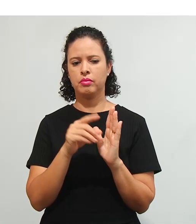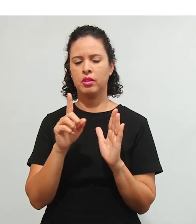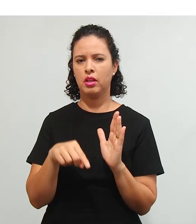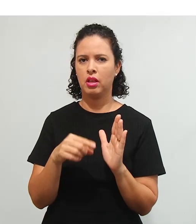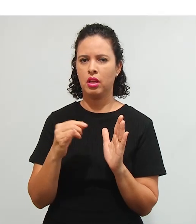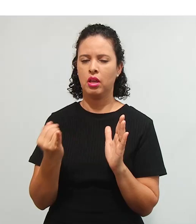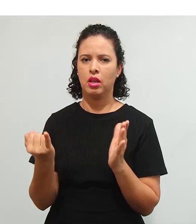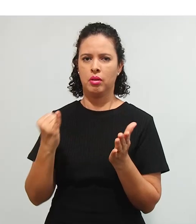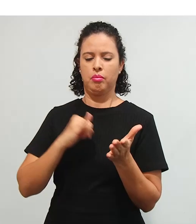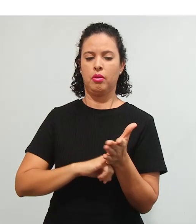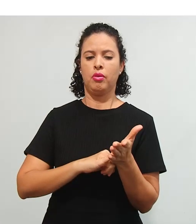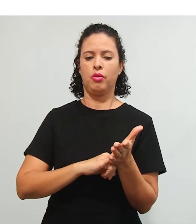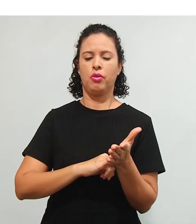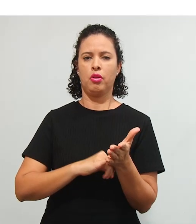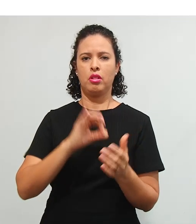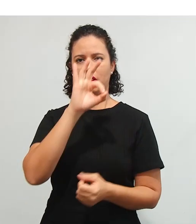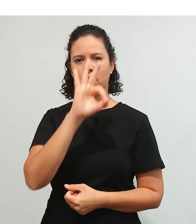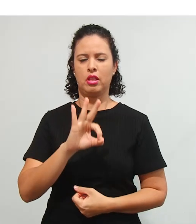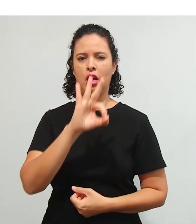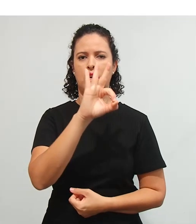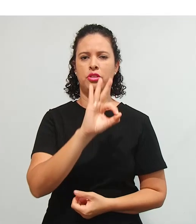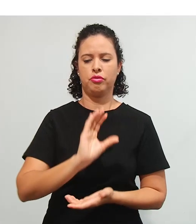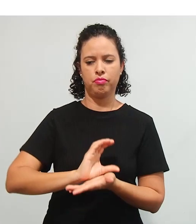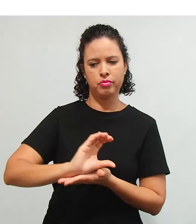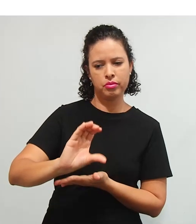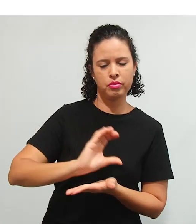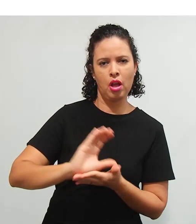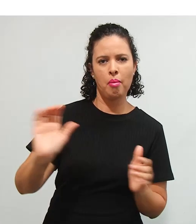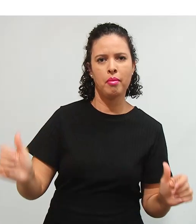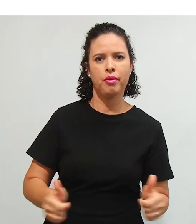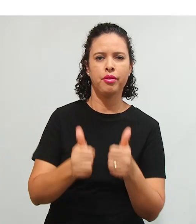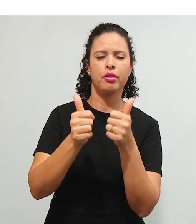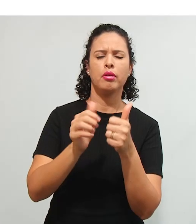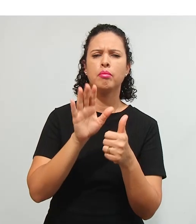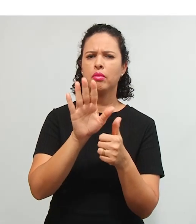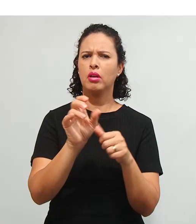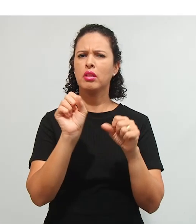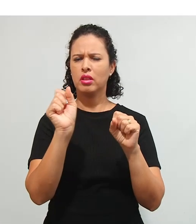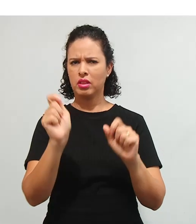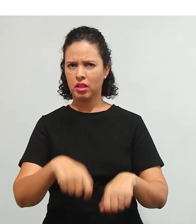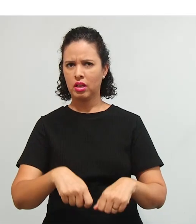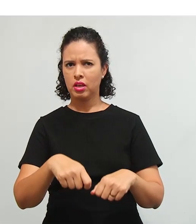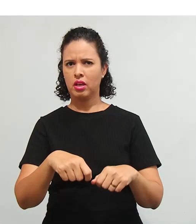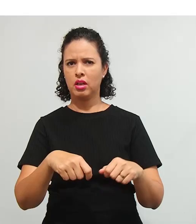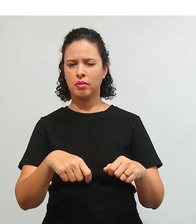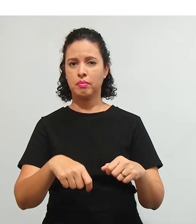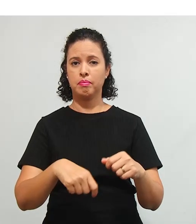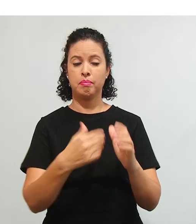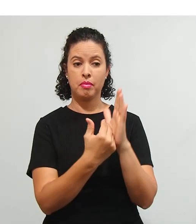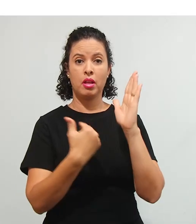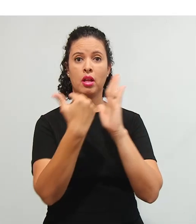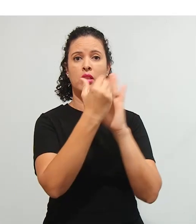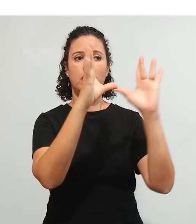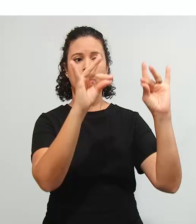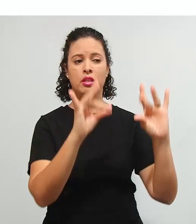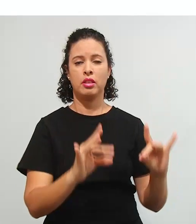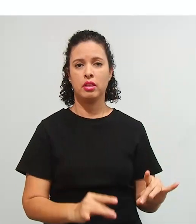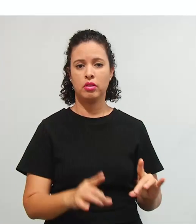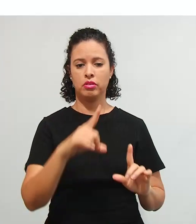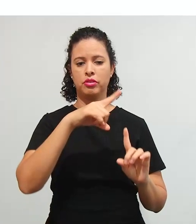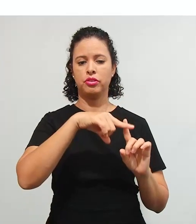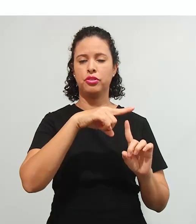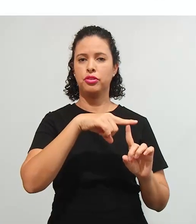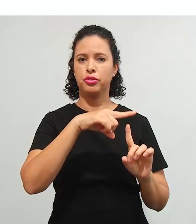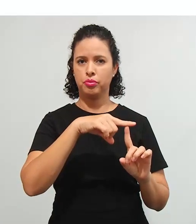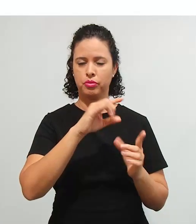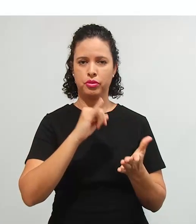Impostos, taxas e contribuições de melhoria. Mas eu posso trazer mais detalhes para esses tipos de